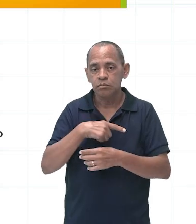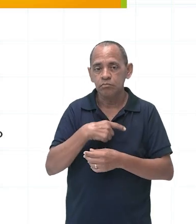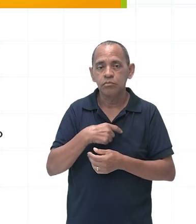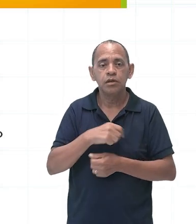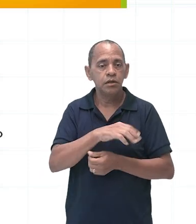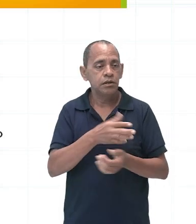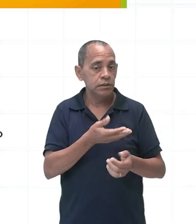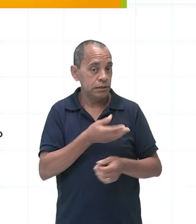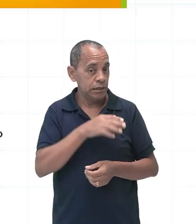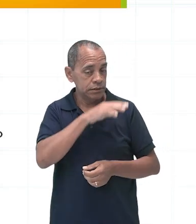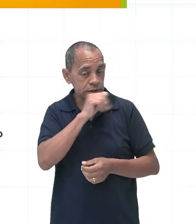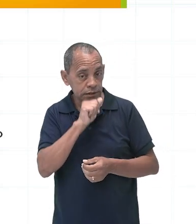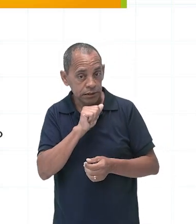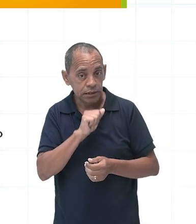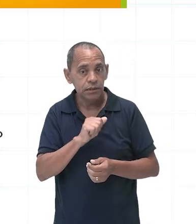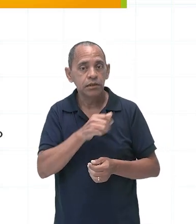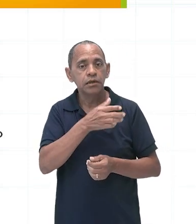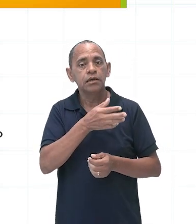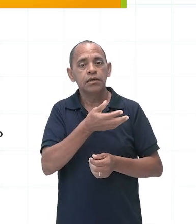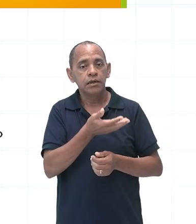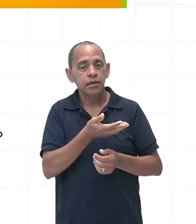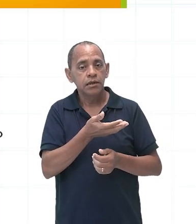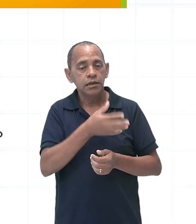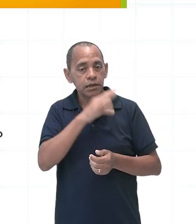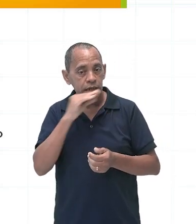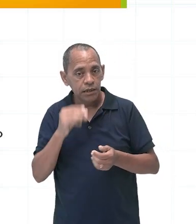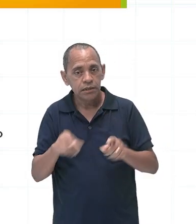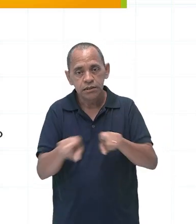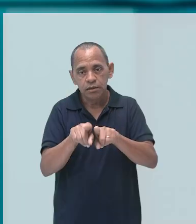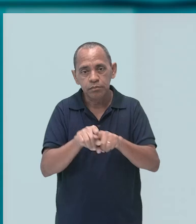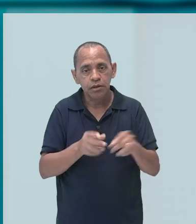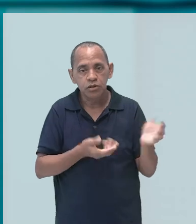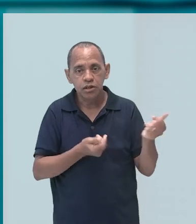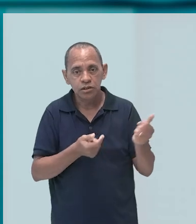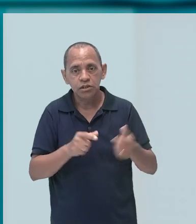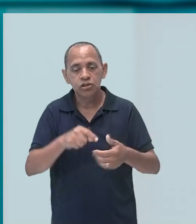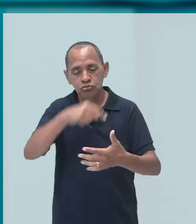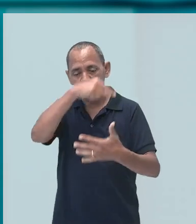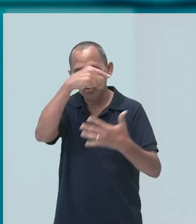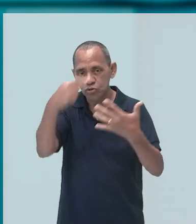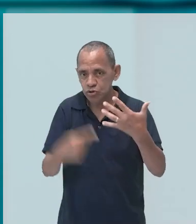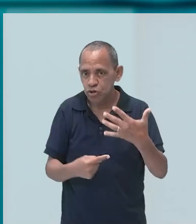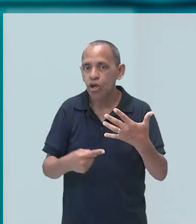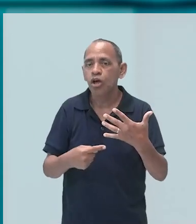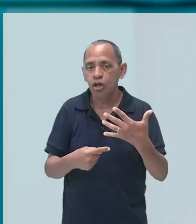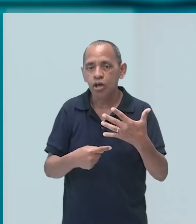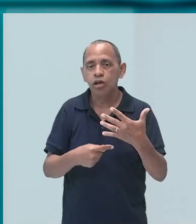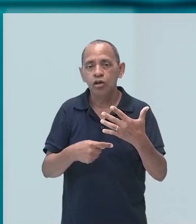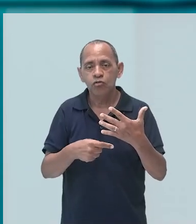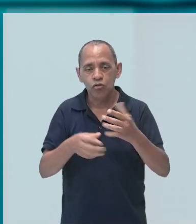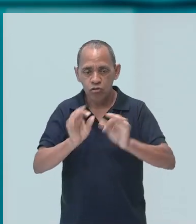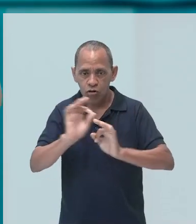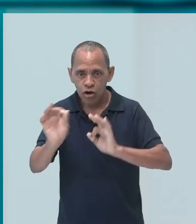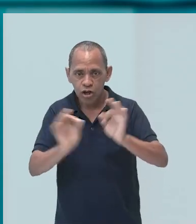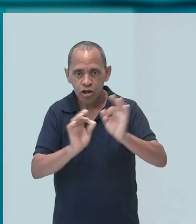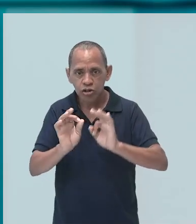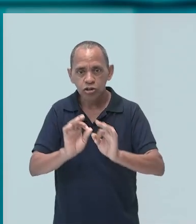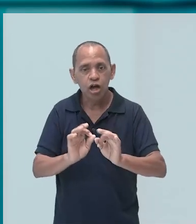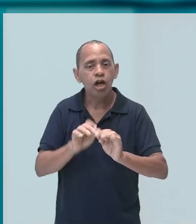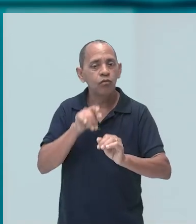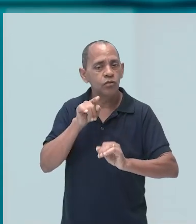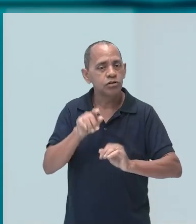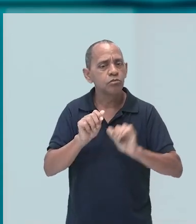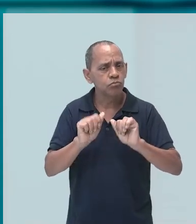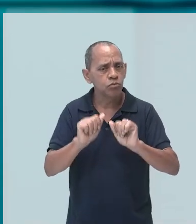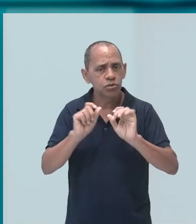supressões, mas os elementos mais importantes dos textos dos artigos foram mantidos. Por quê? Para que você possa, se você